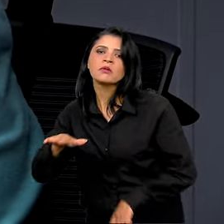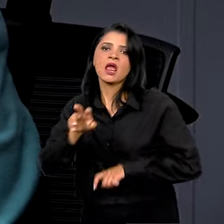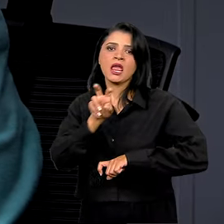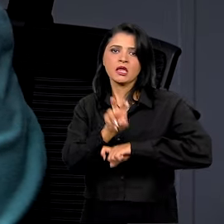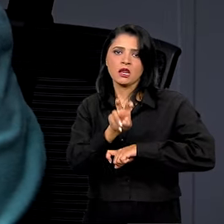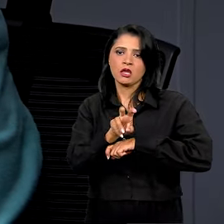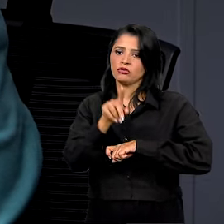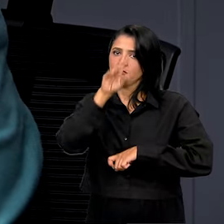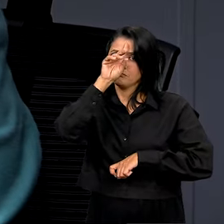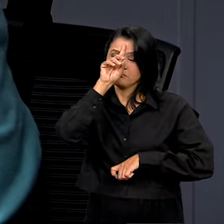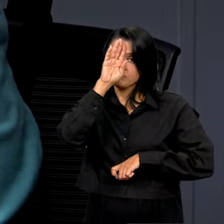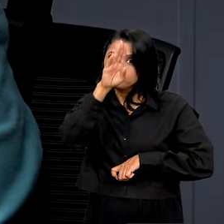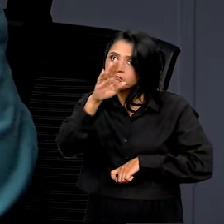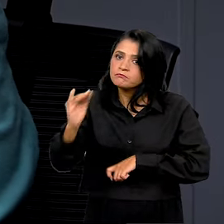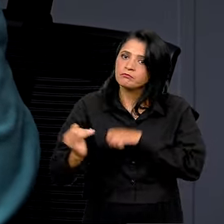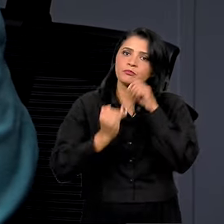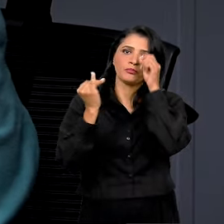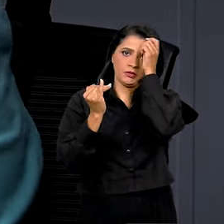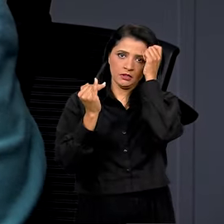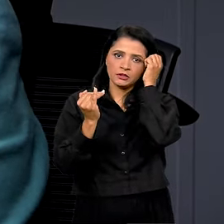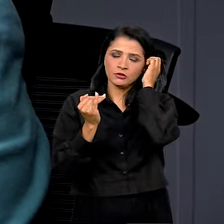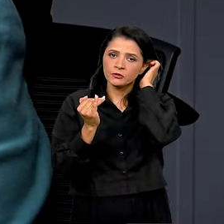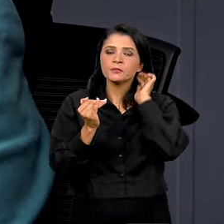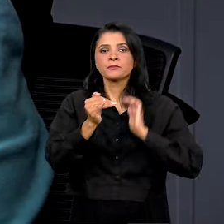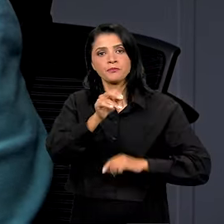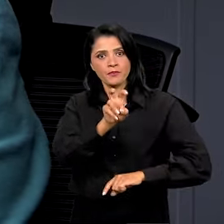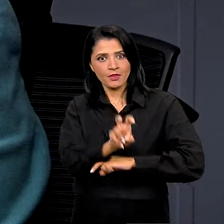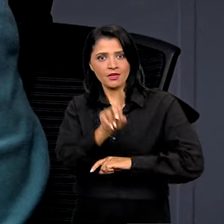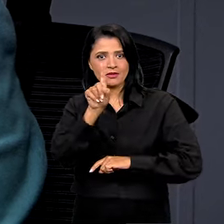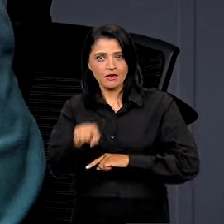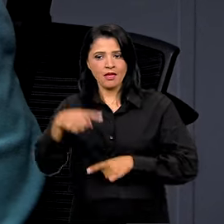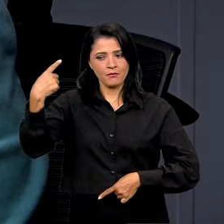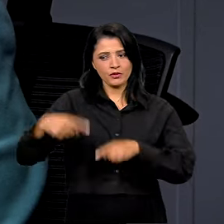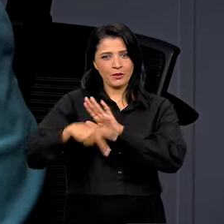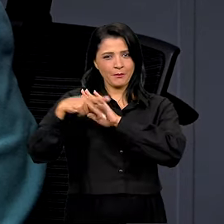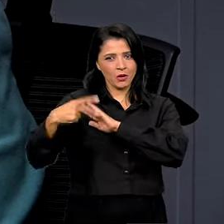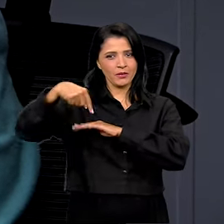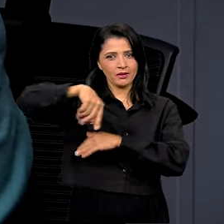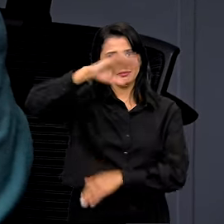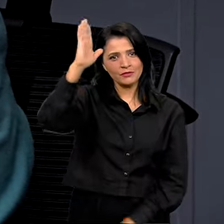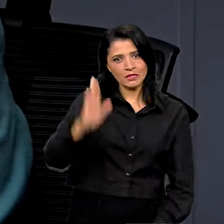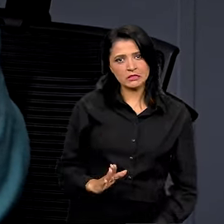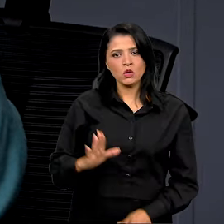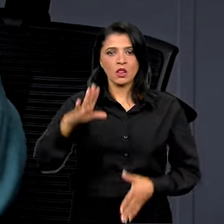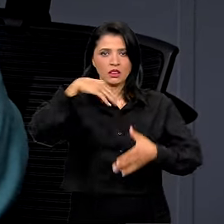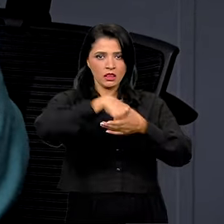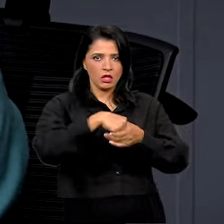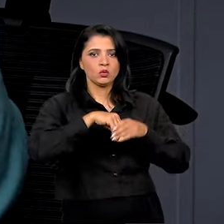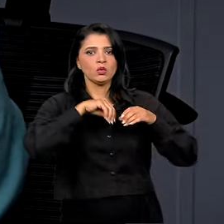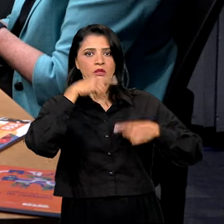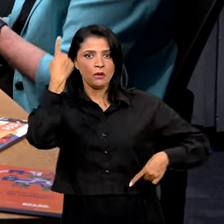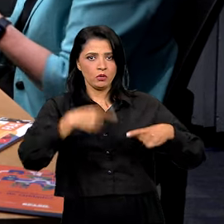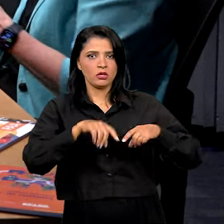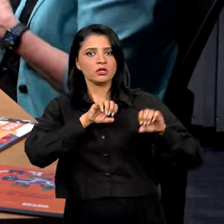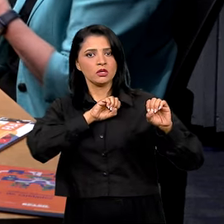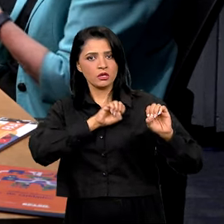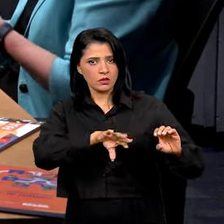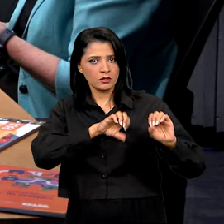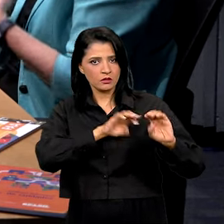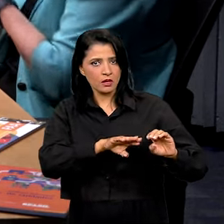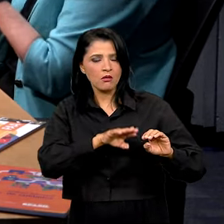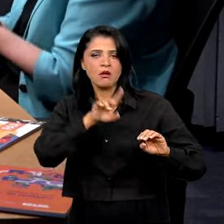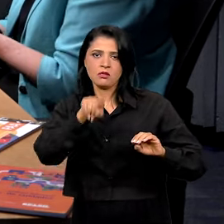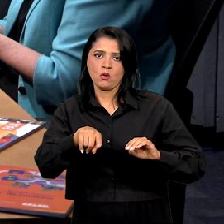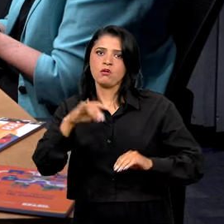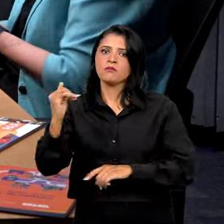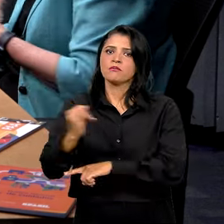creches é Central A Creche é uma política no Brasil definida como parte da política educacional Então ela tem um